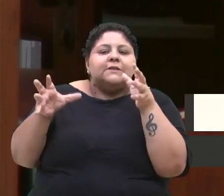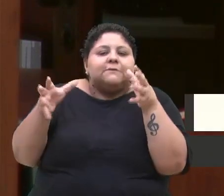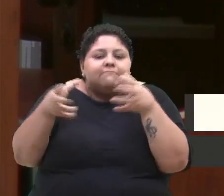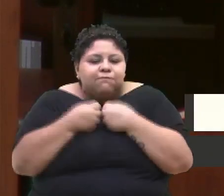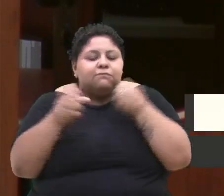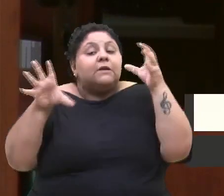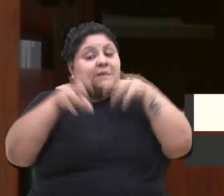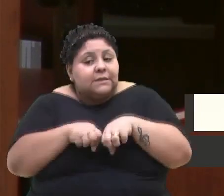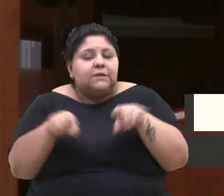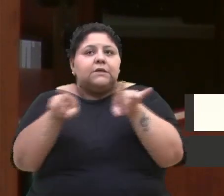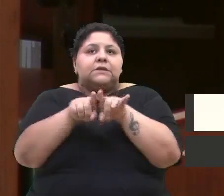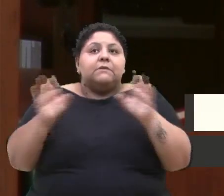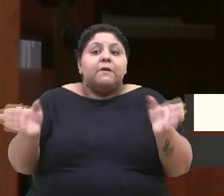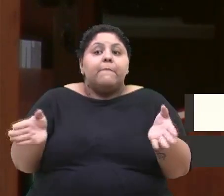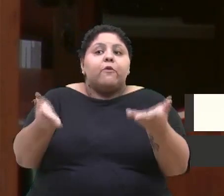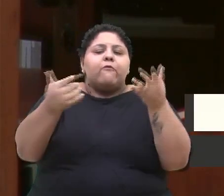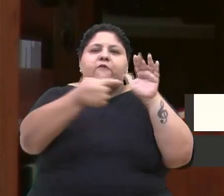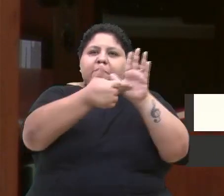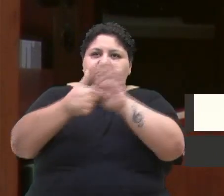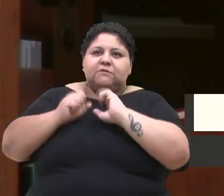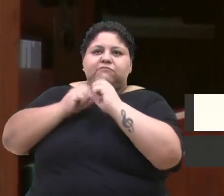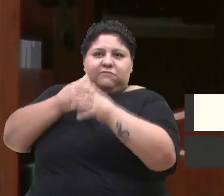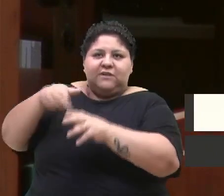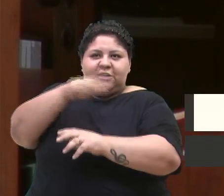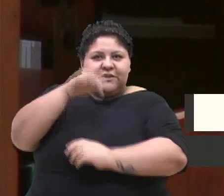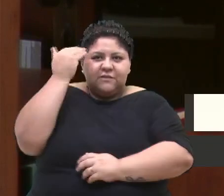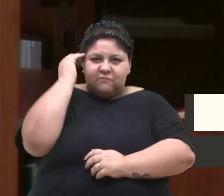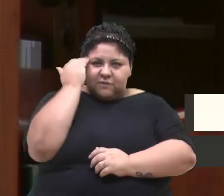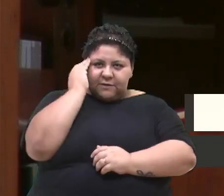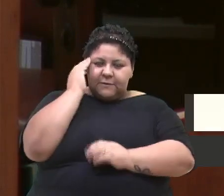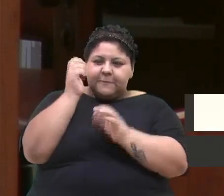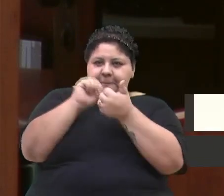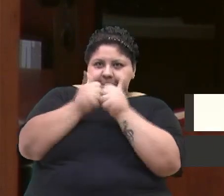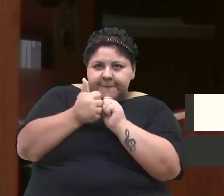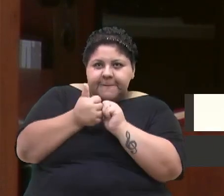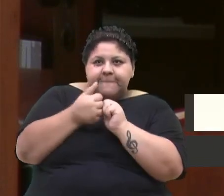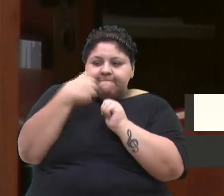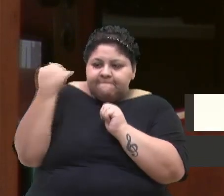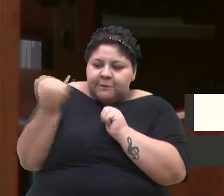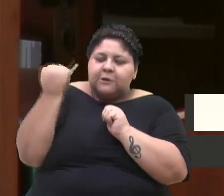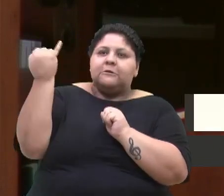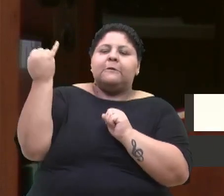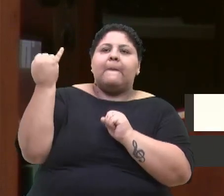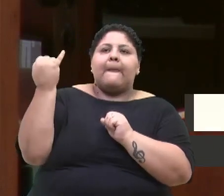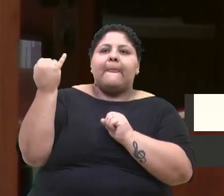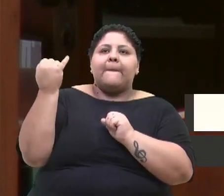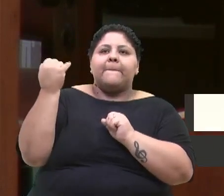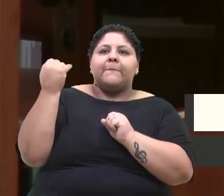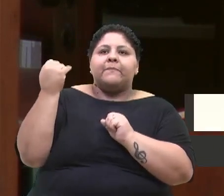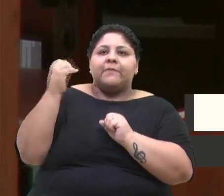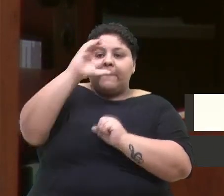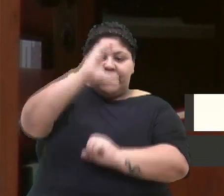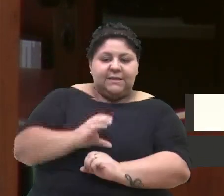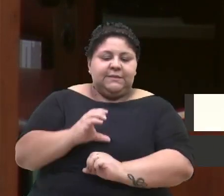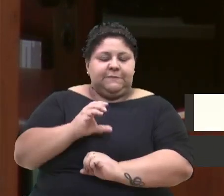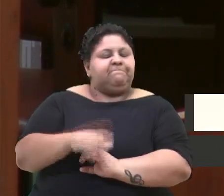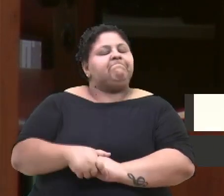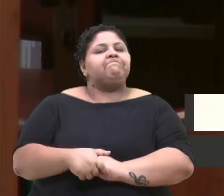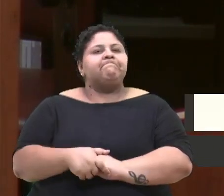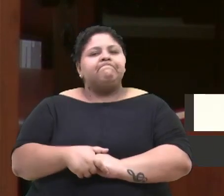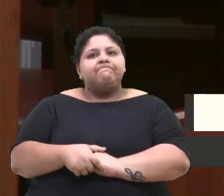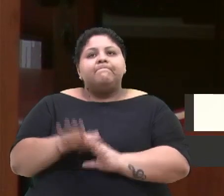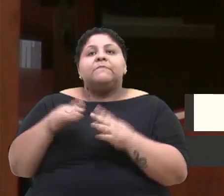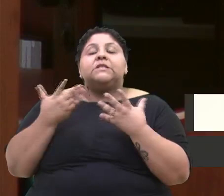buscaram promover ações. E a gente sabe o quanto o esporte ele é fundamental para a cidadania, né?